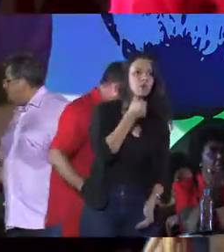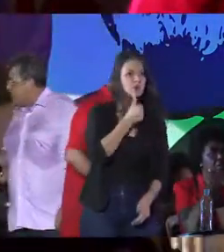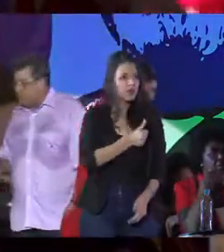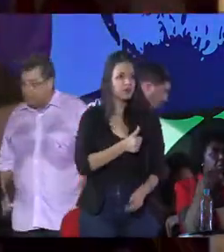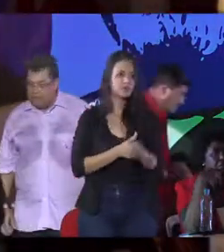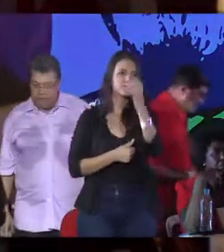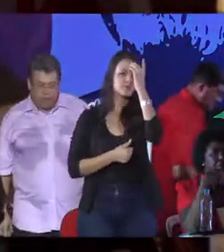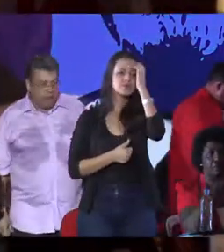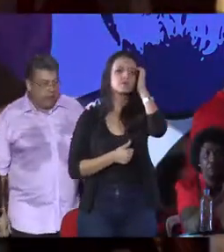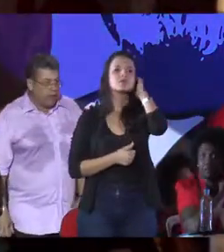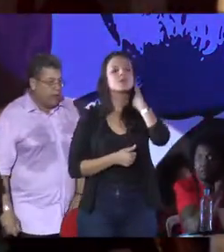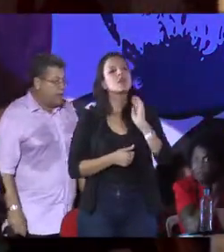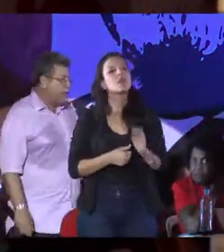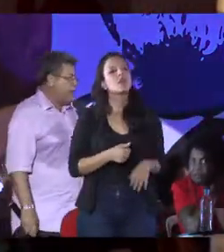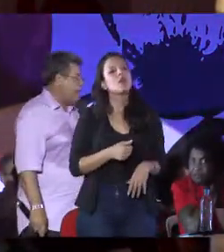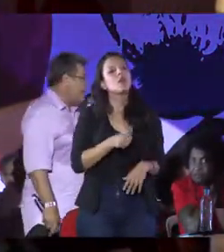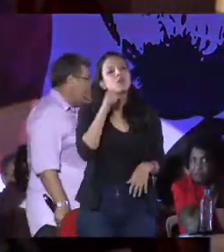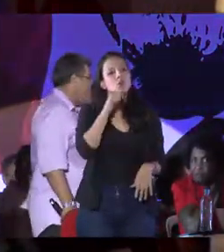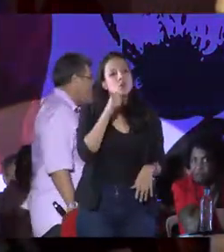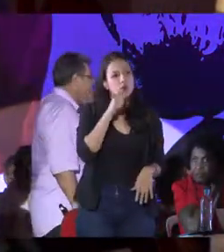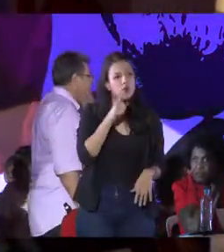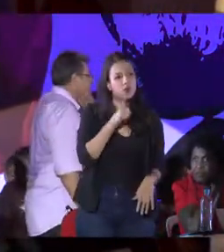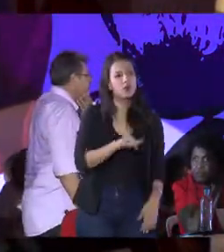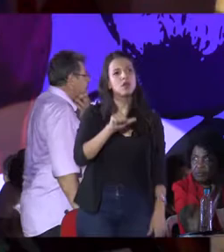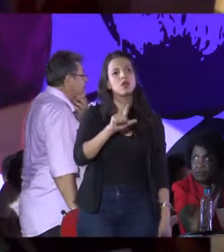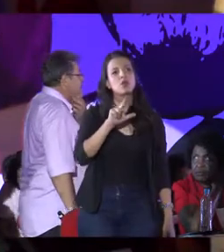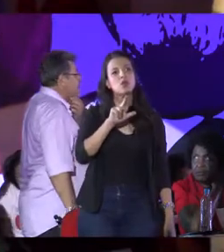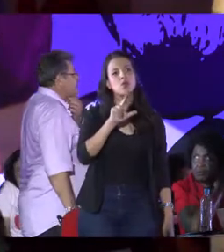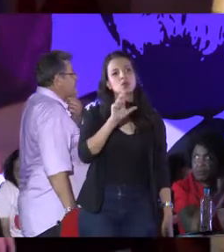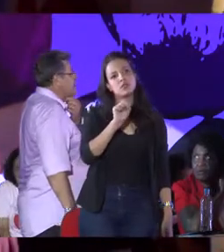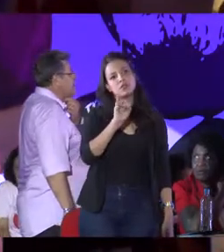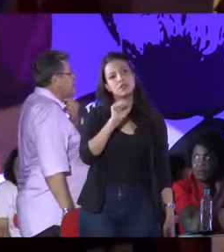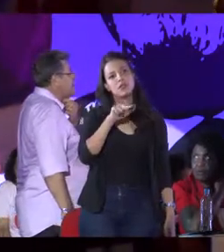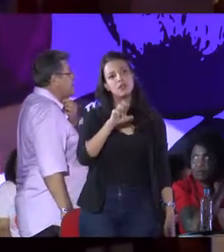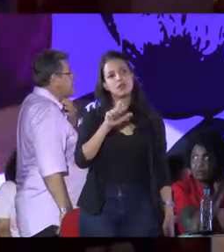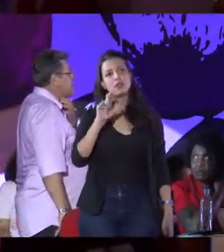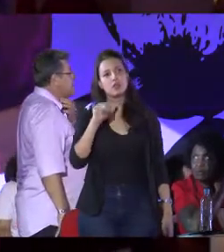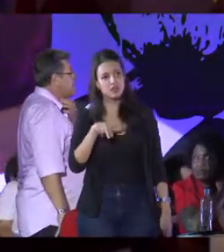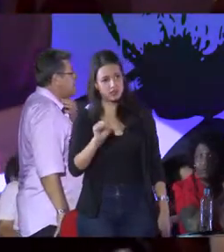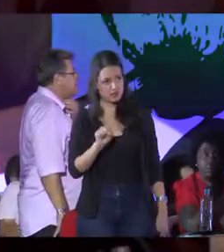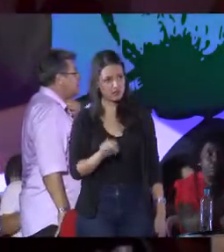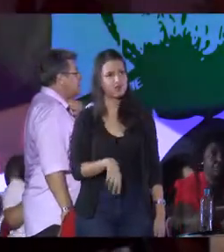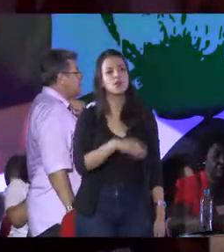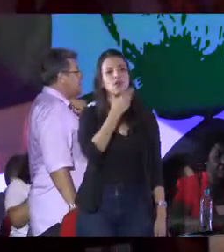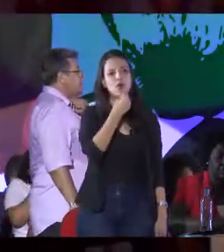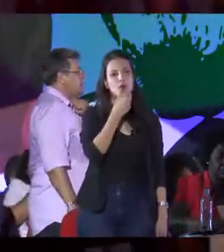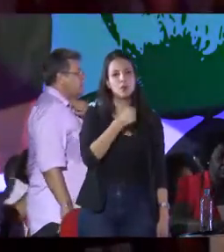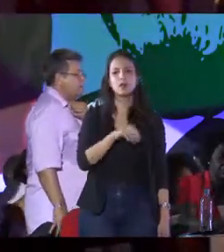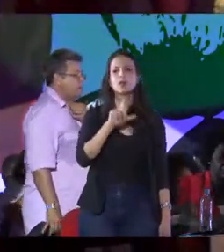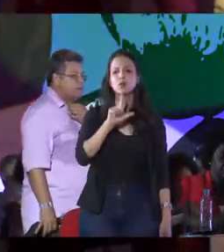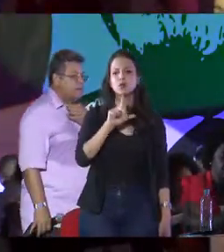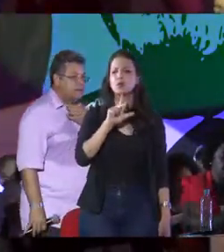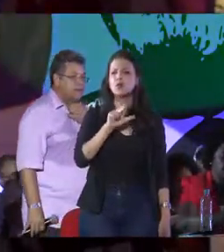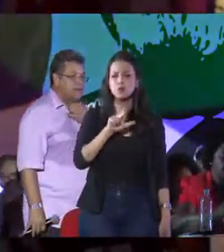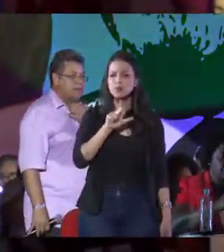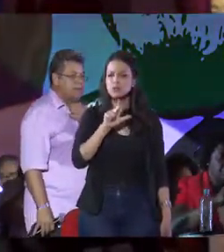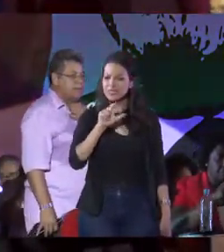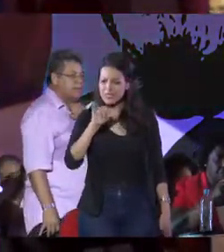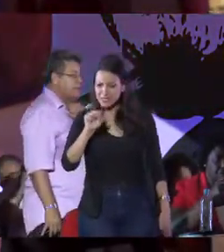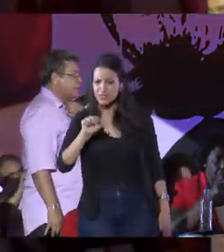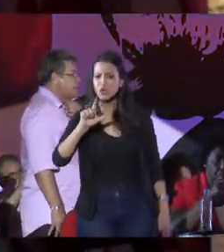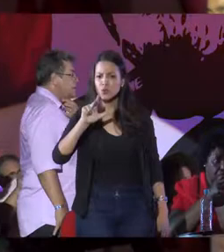nossa executiva nacional, a companheira Luziane Lins, o companheiro Luiz Dulce, o companheiro